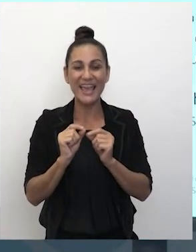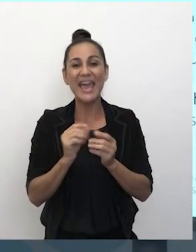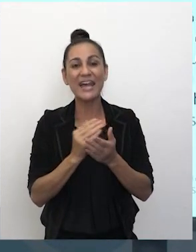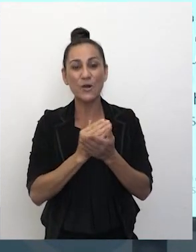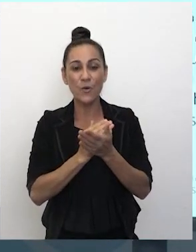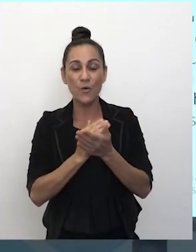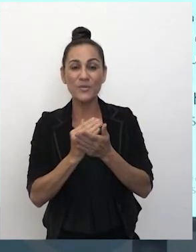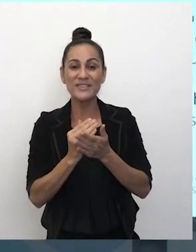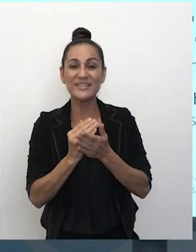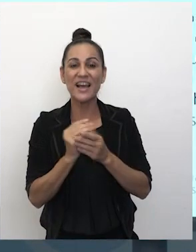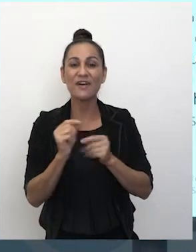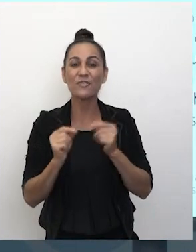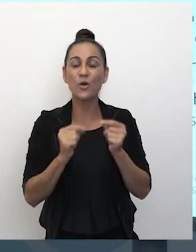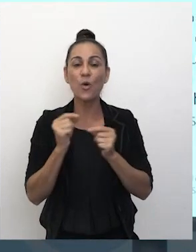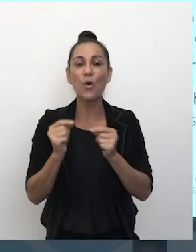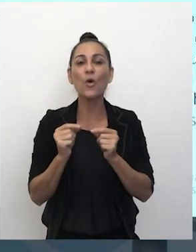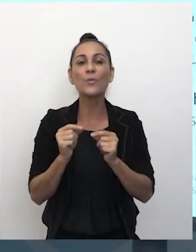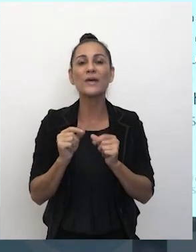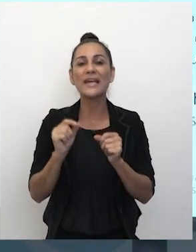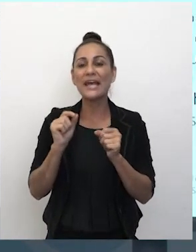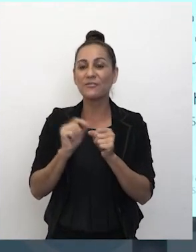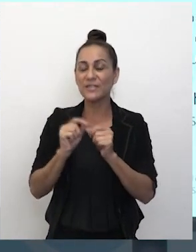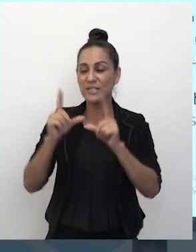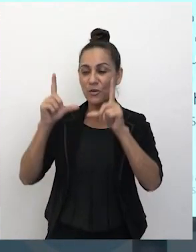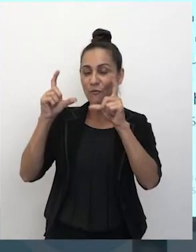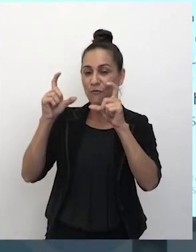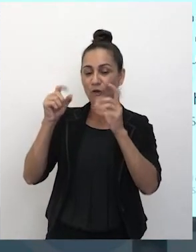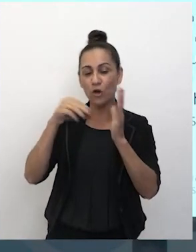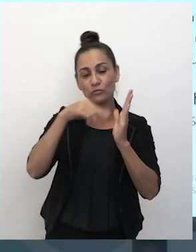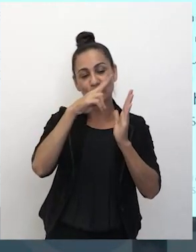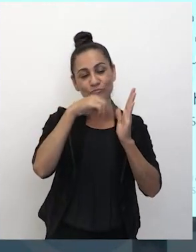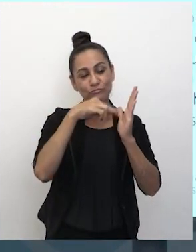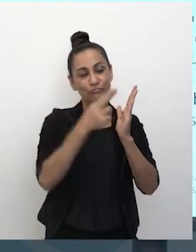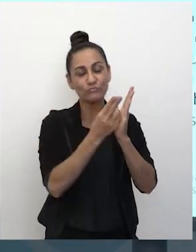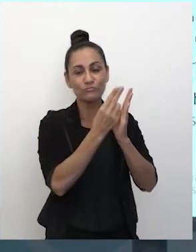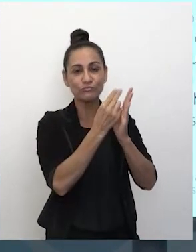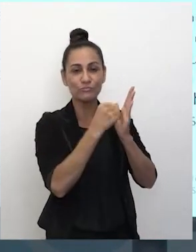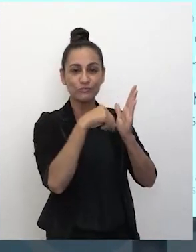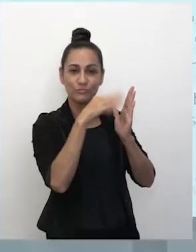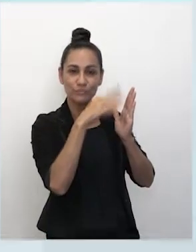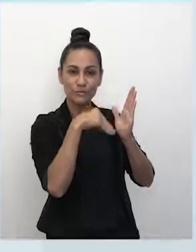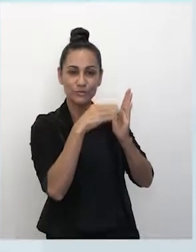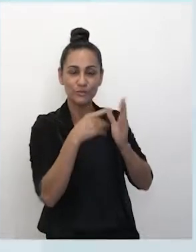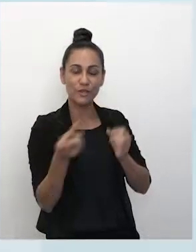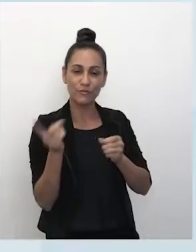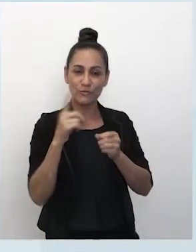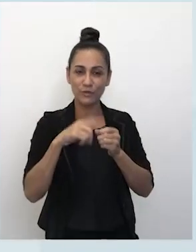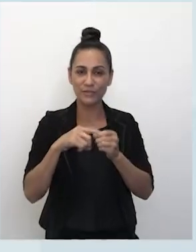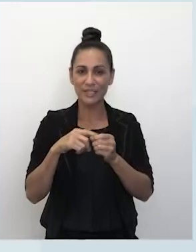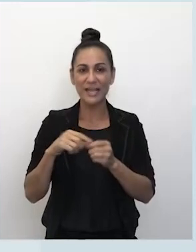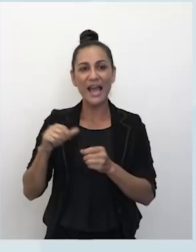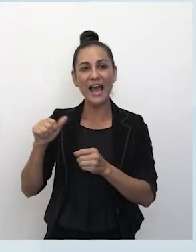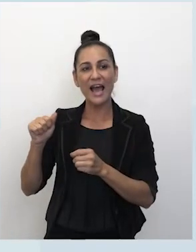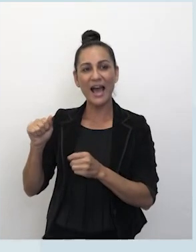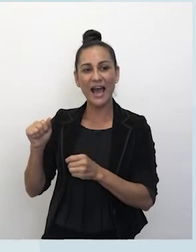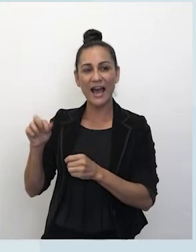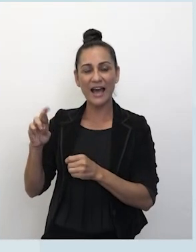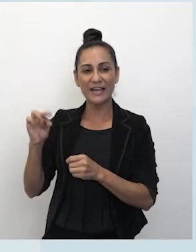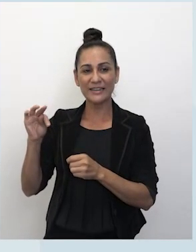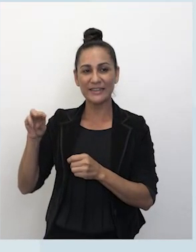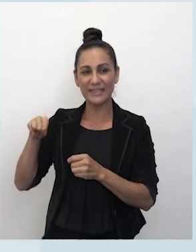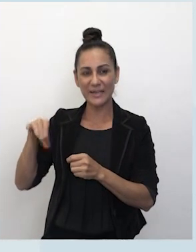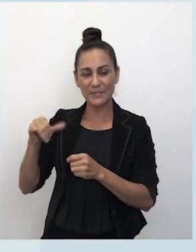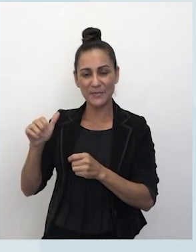do mecenato e eram fazendo retratos, certo? Então, voltando lá, a Artemísia ela teve a